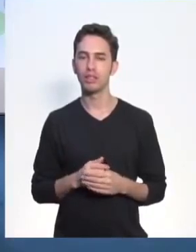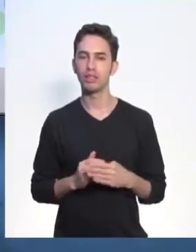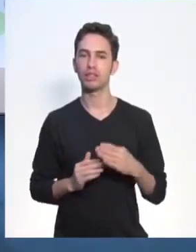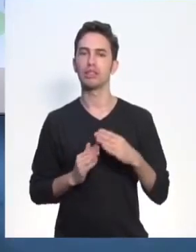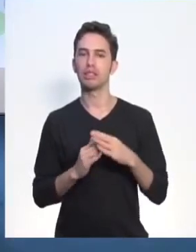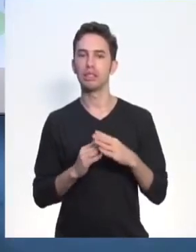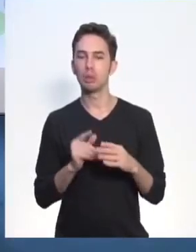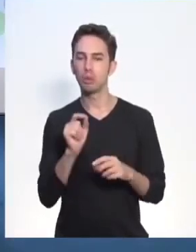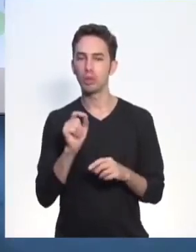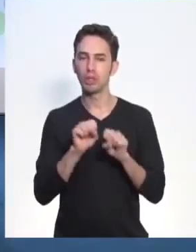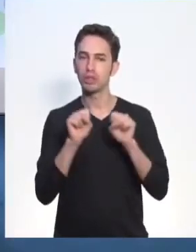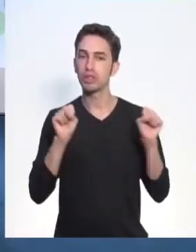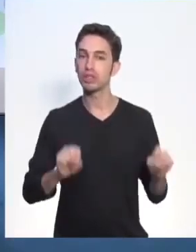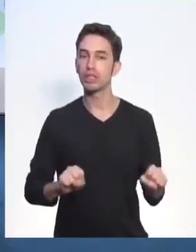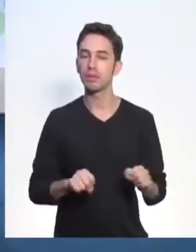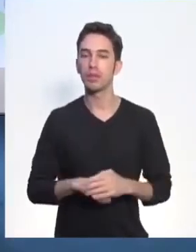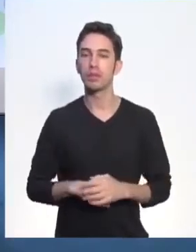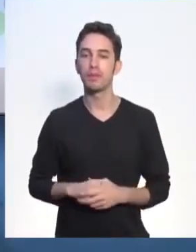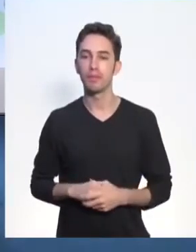Vamos lá.